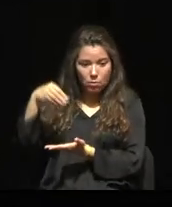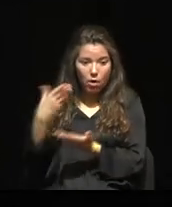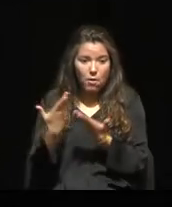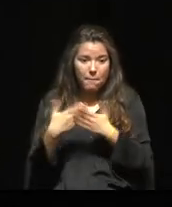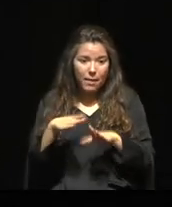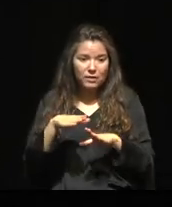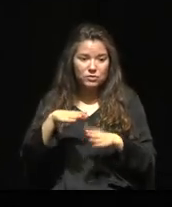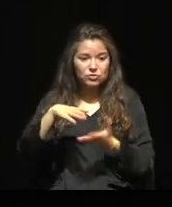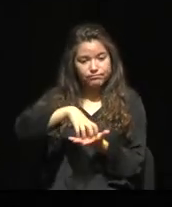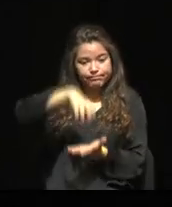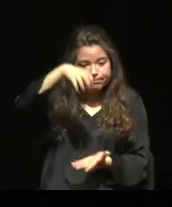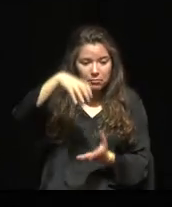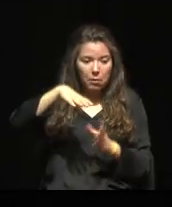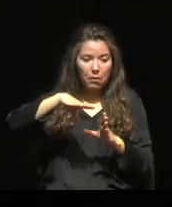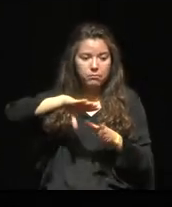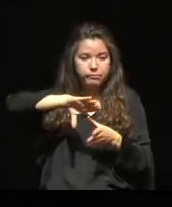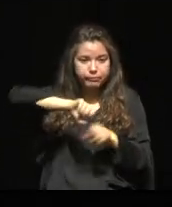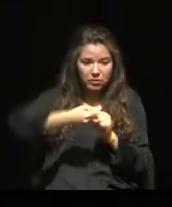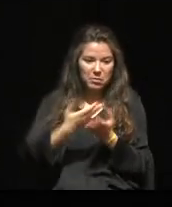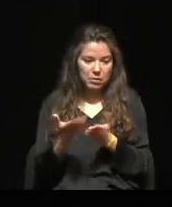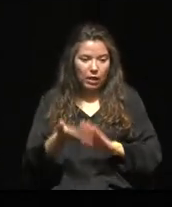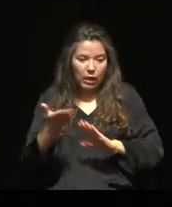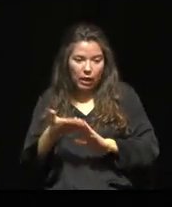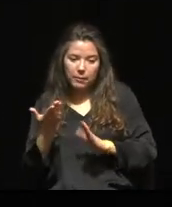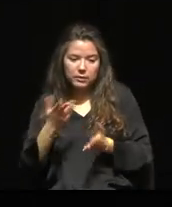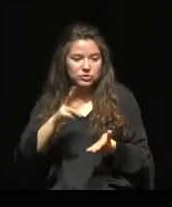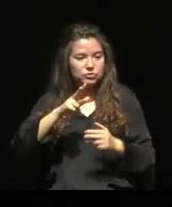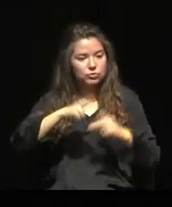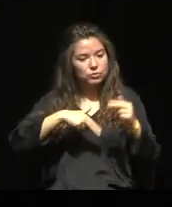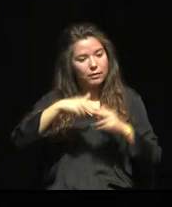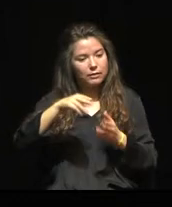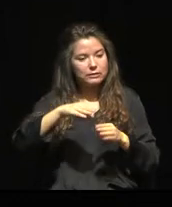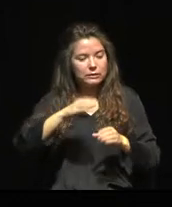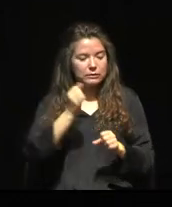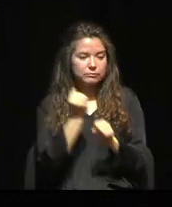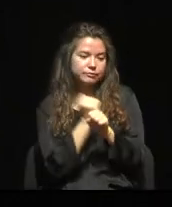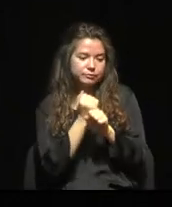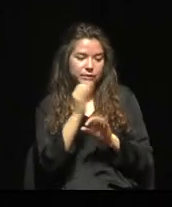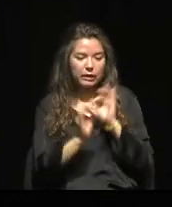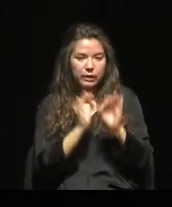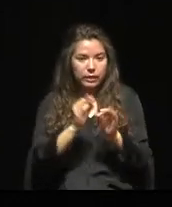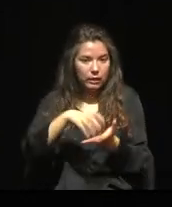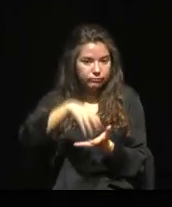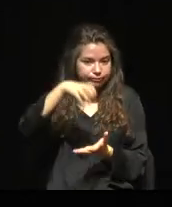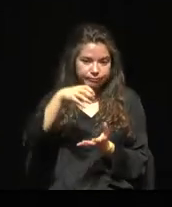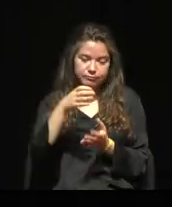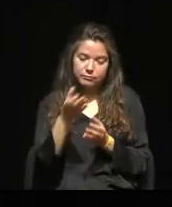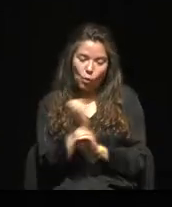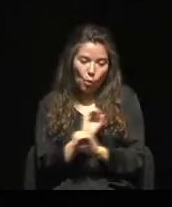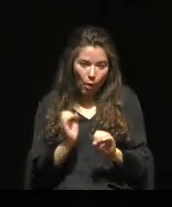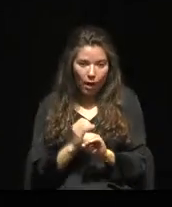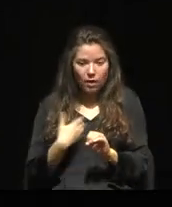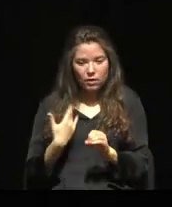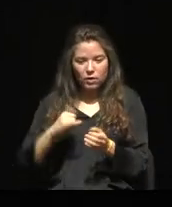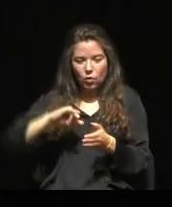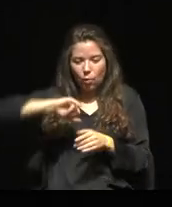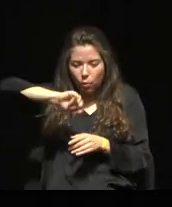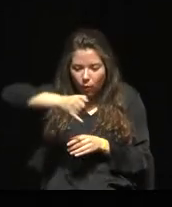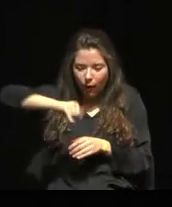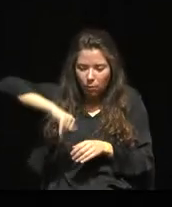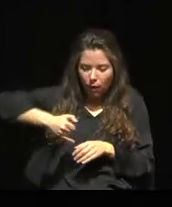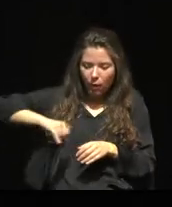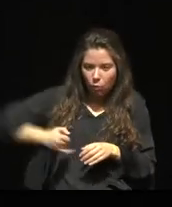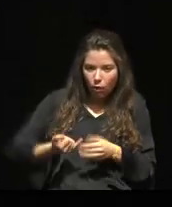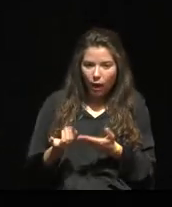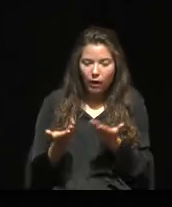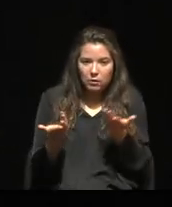pressa e não foi recuperado o outro prédio que ainda se encontra de pé temos denunciado o estado miserável dos buracos que a câmara ali deixou